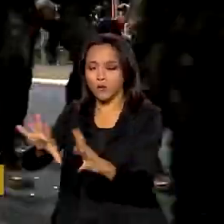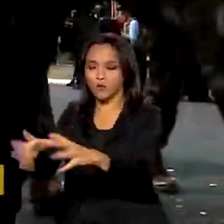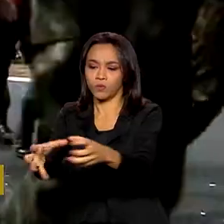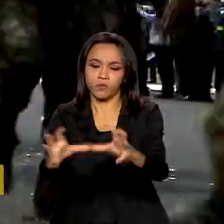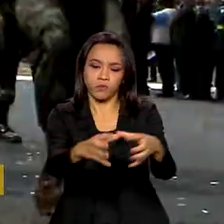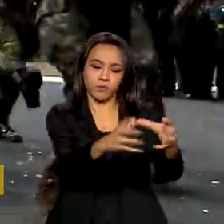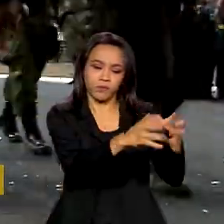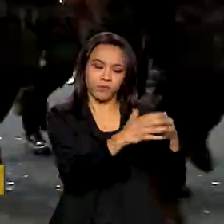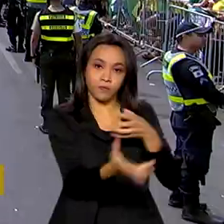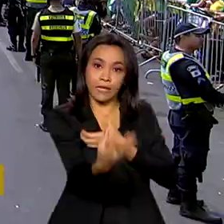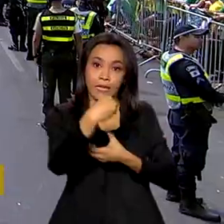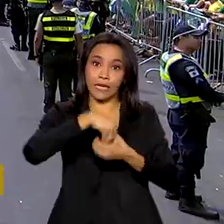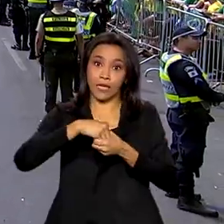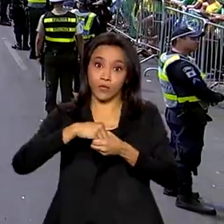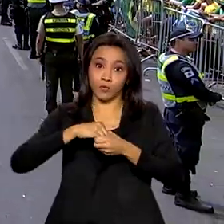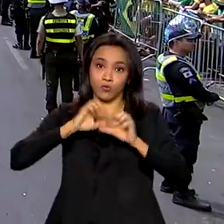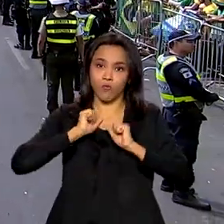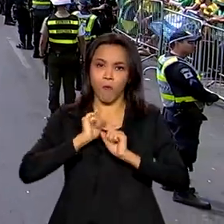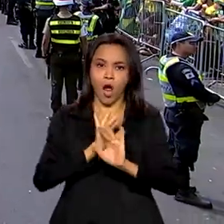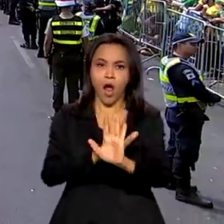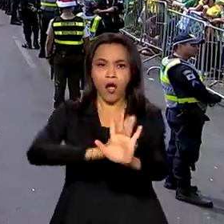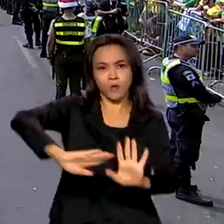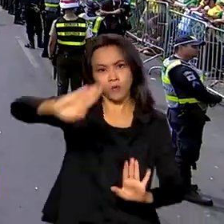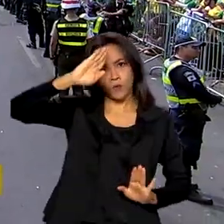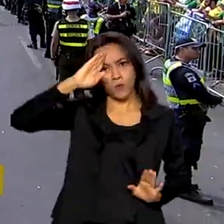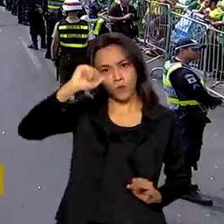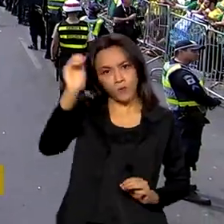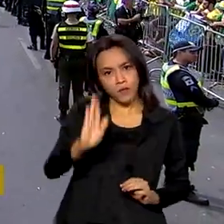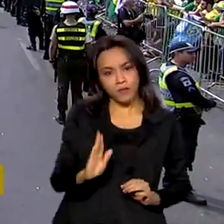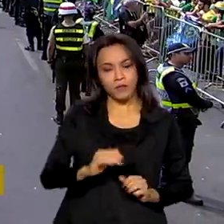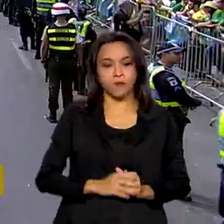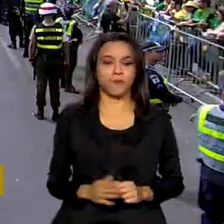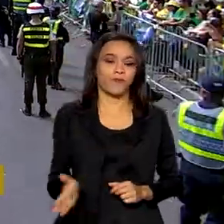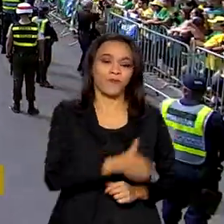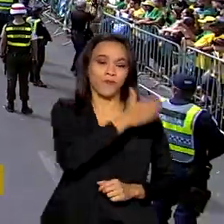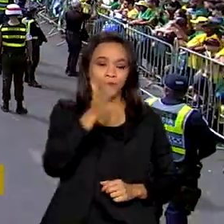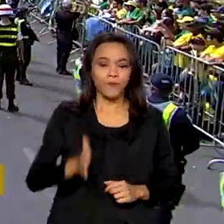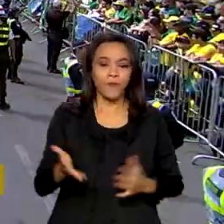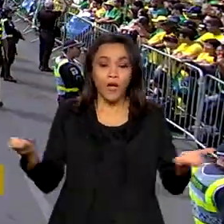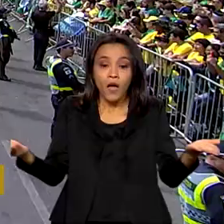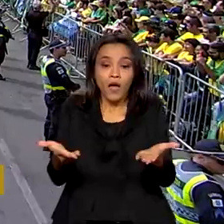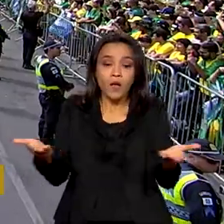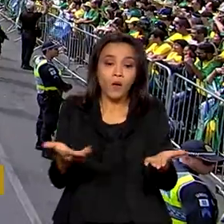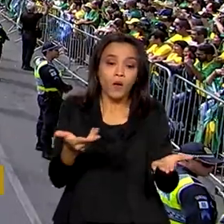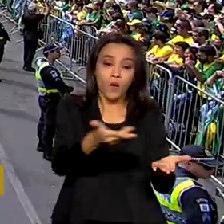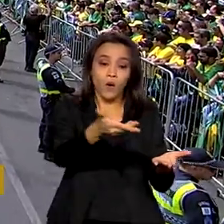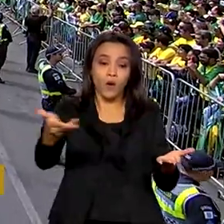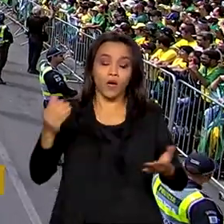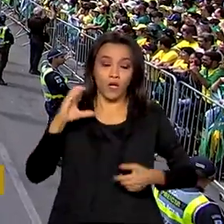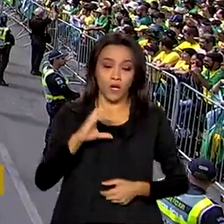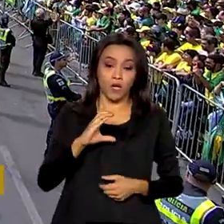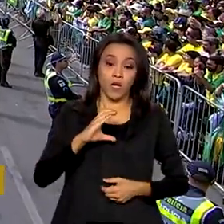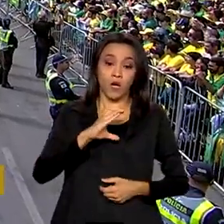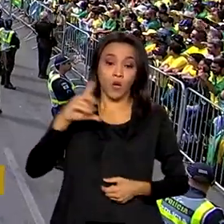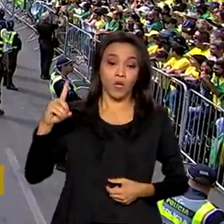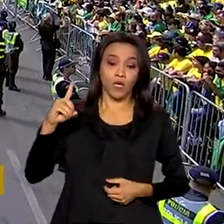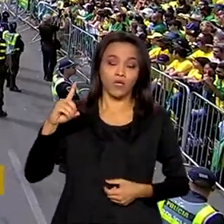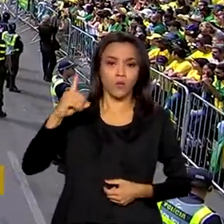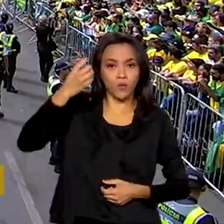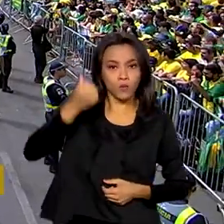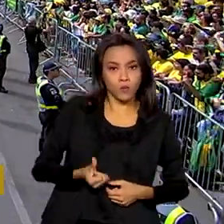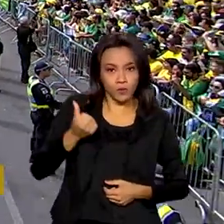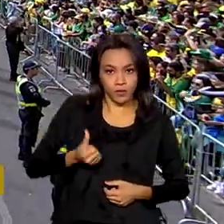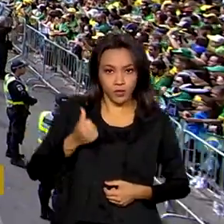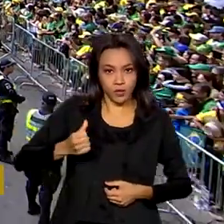área do Exército Brasileiro. A partir de agora, sob a coordenação do 6º Comando